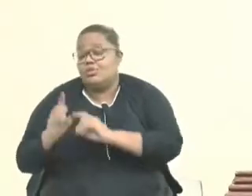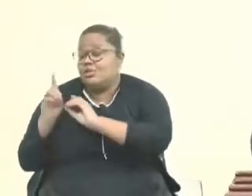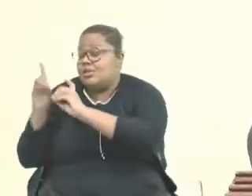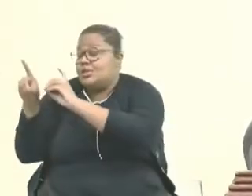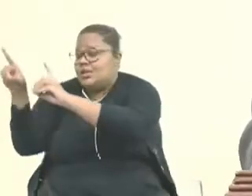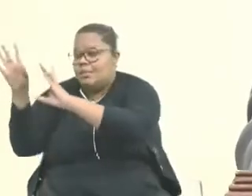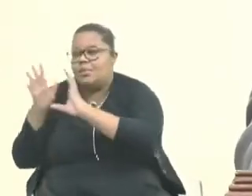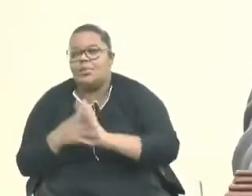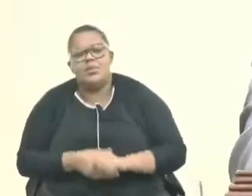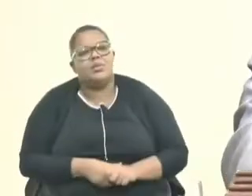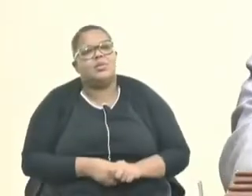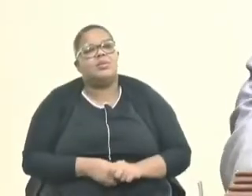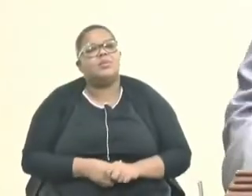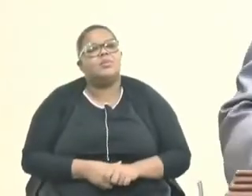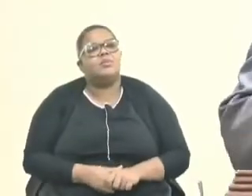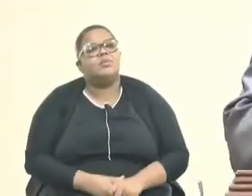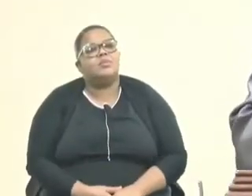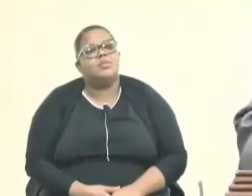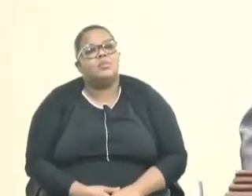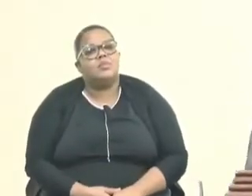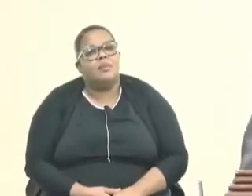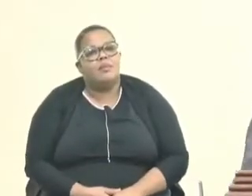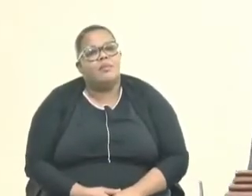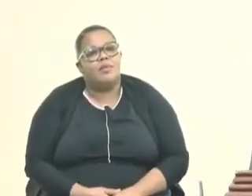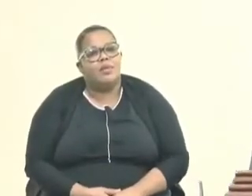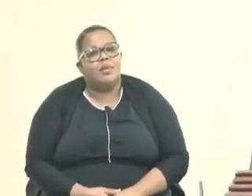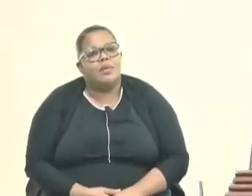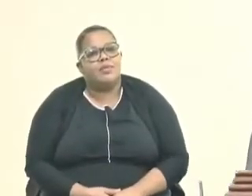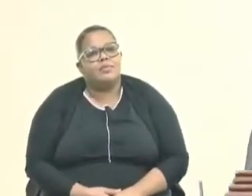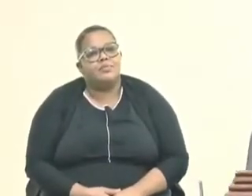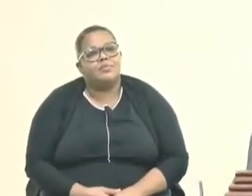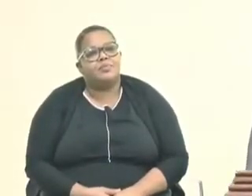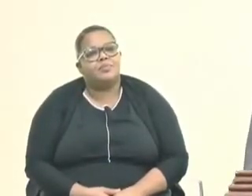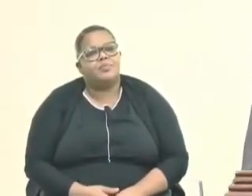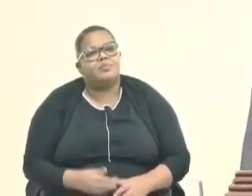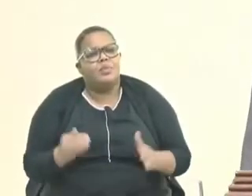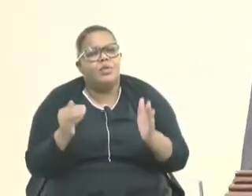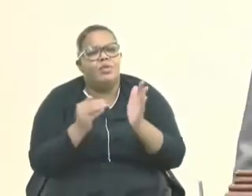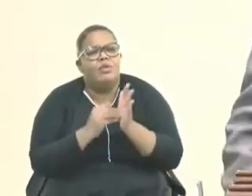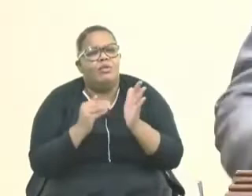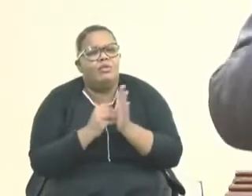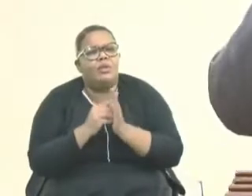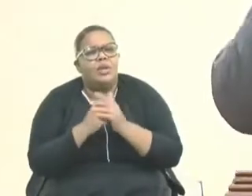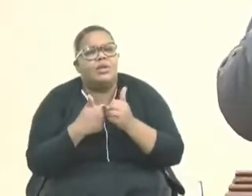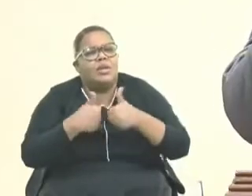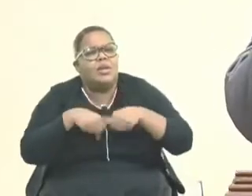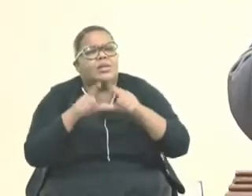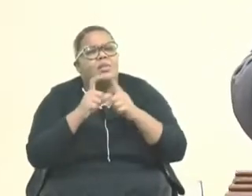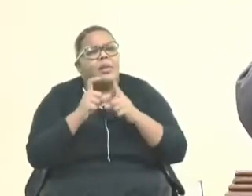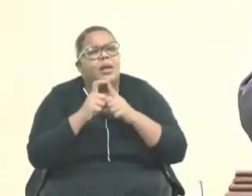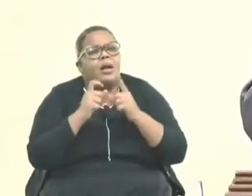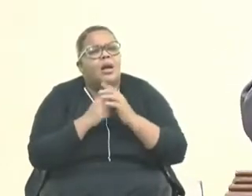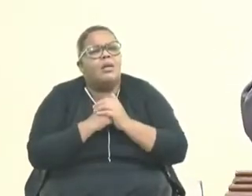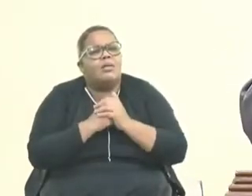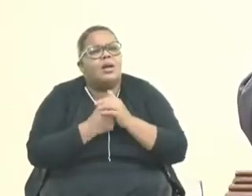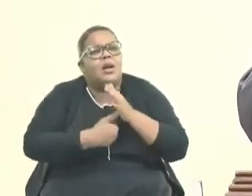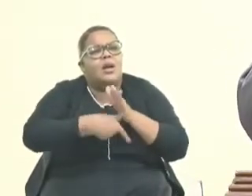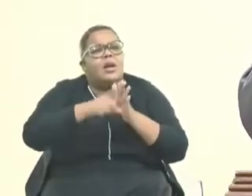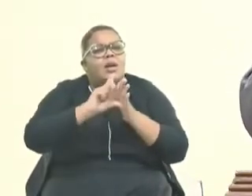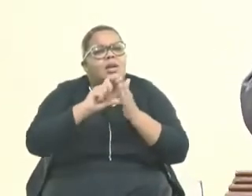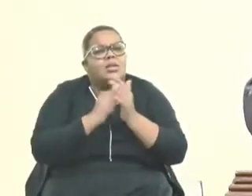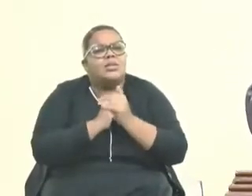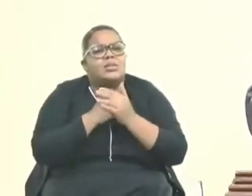e eu vou partido para o final dessa simples reflexão o antes e se